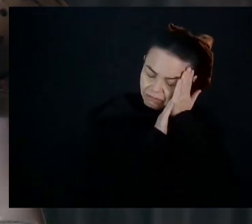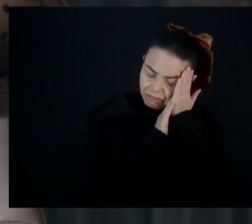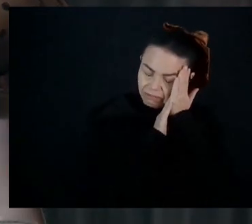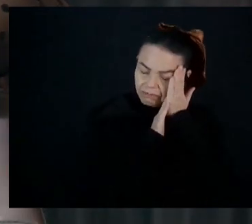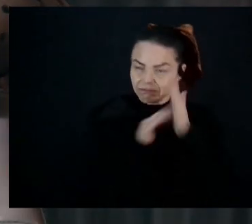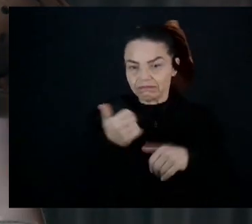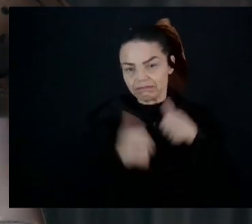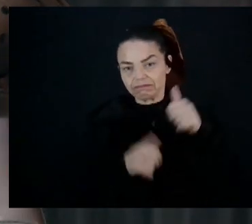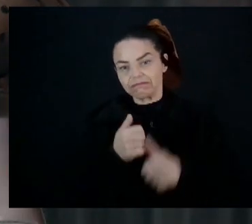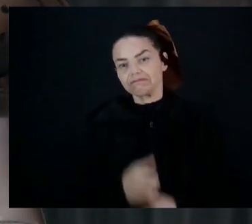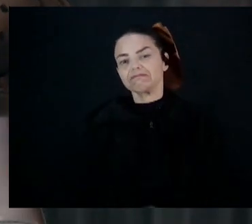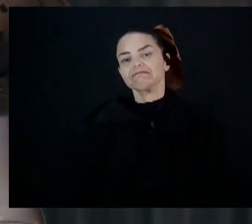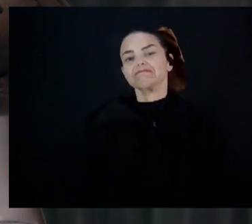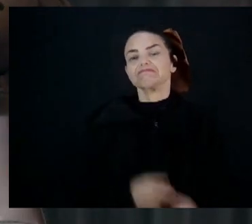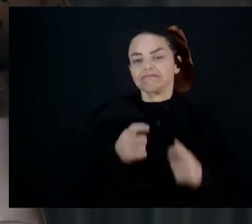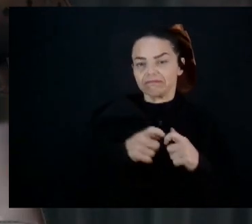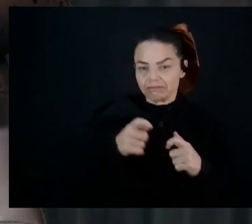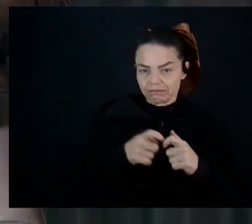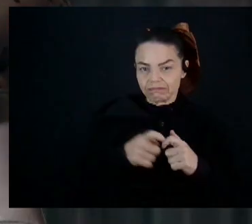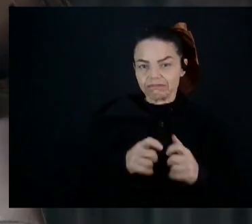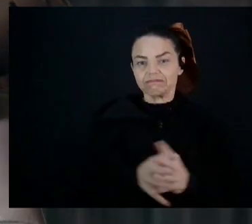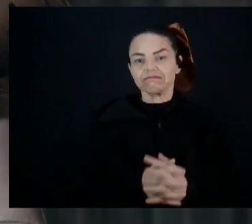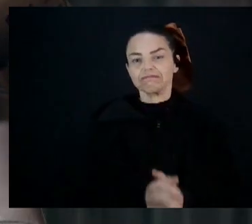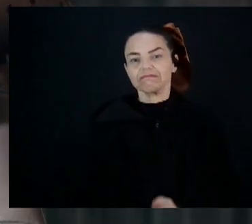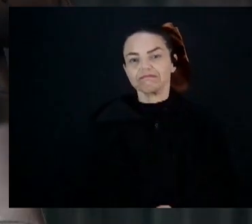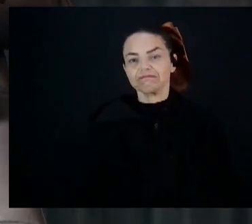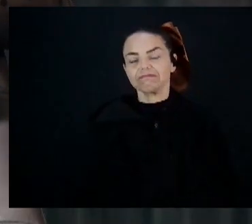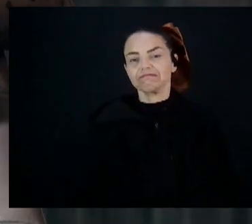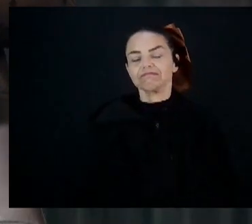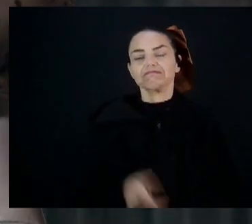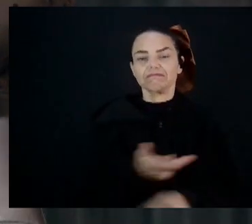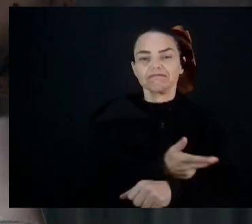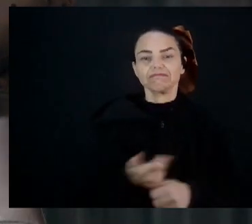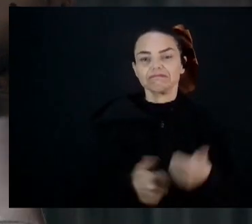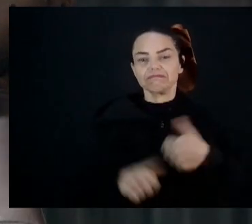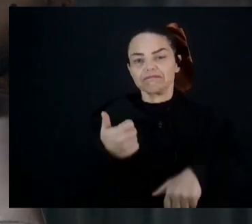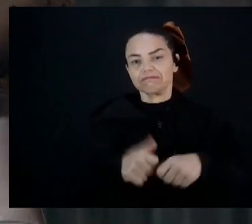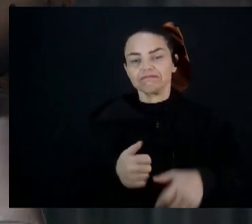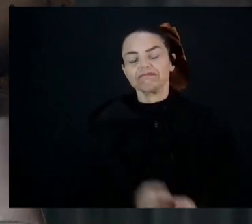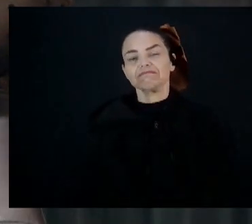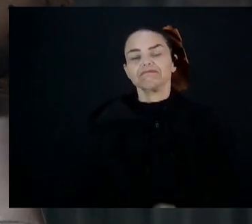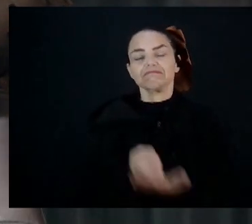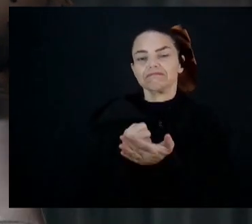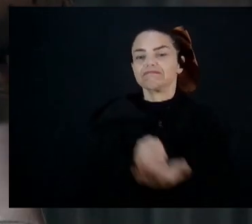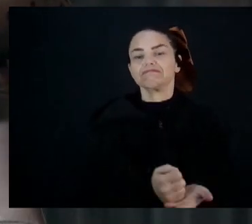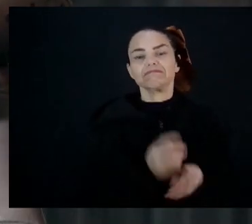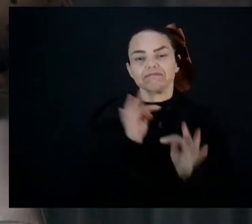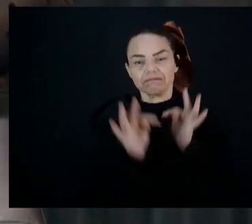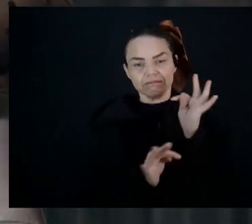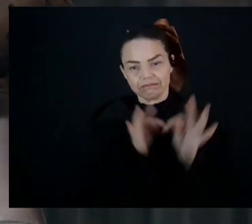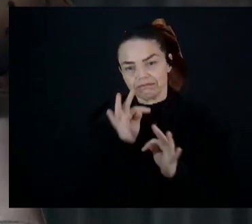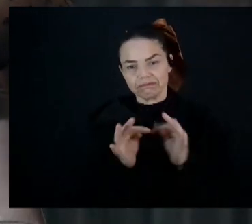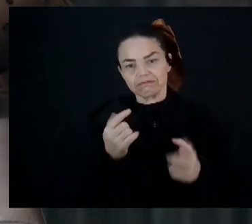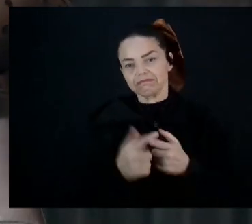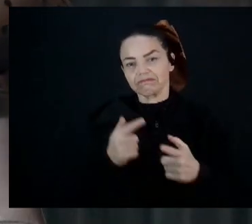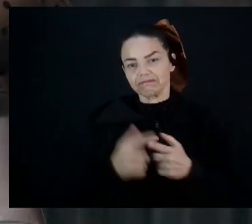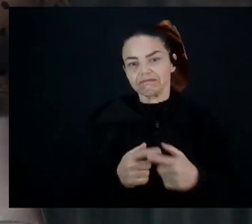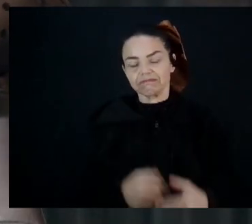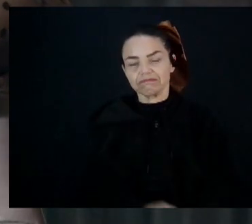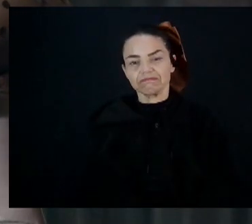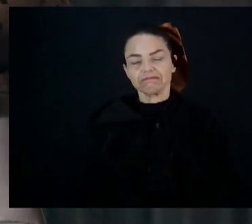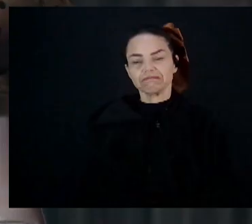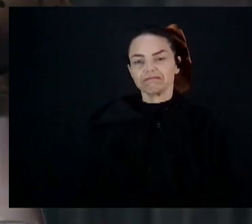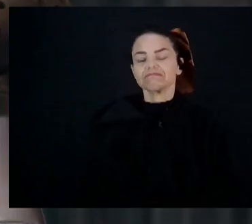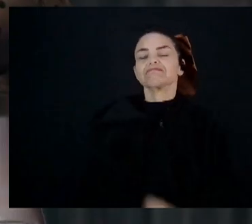saúde. Vá num médico, né? Procure uma avaliação, faça terapia, né? Porque quando a gente fala de sono, a gente tem